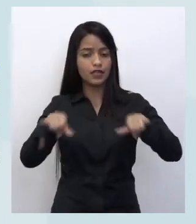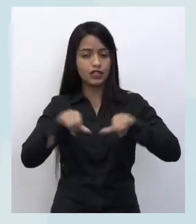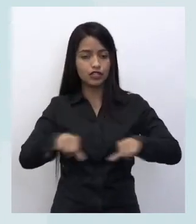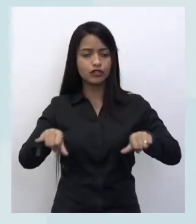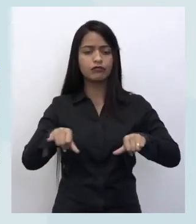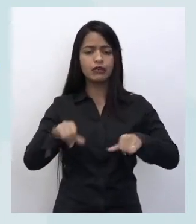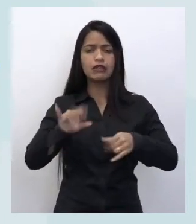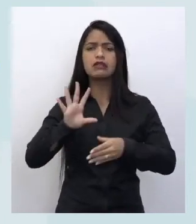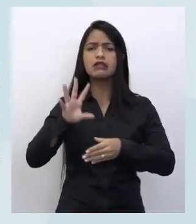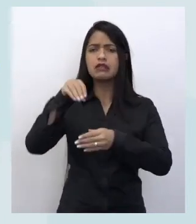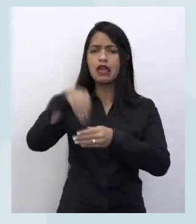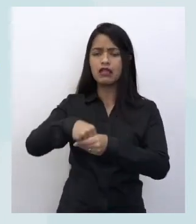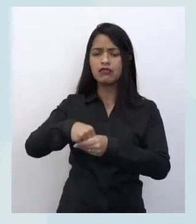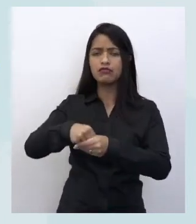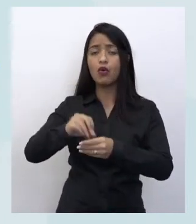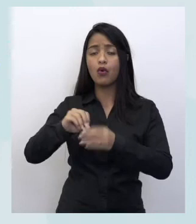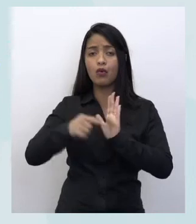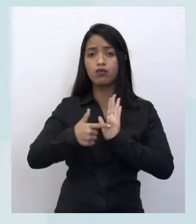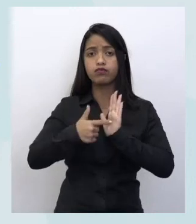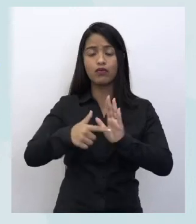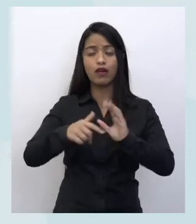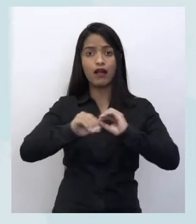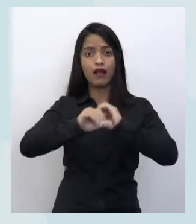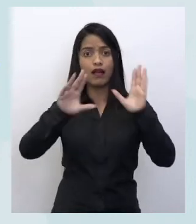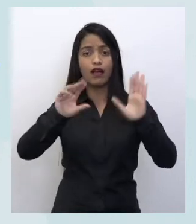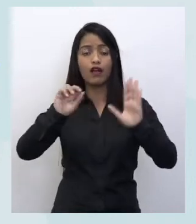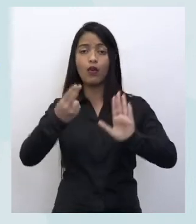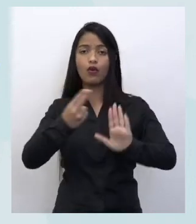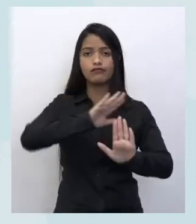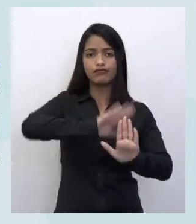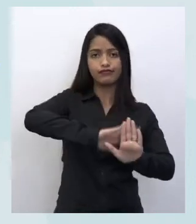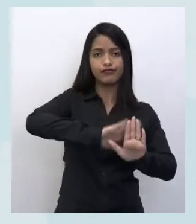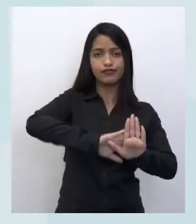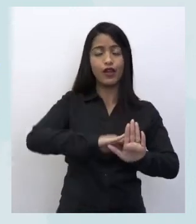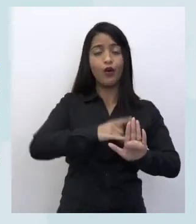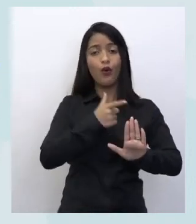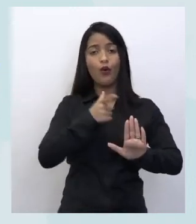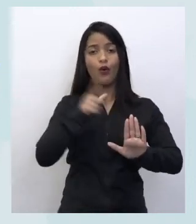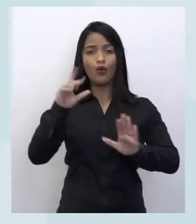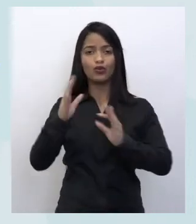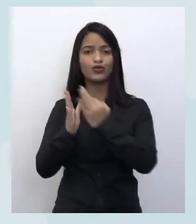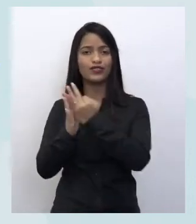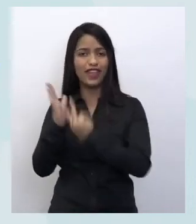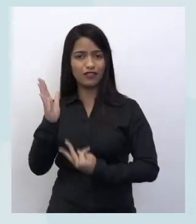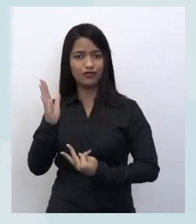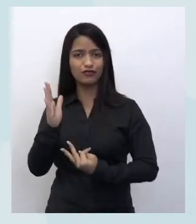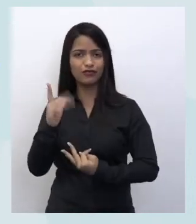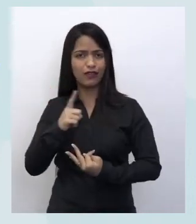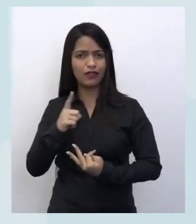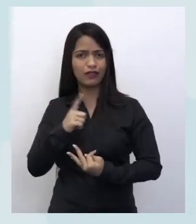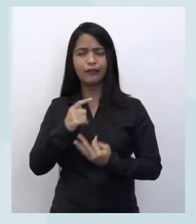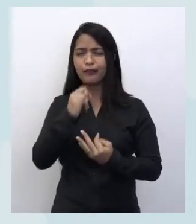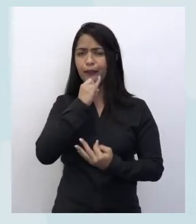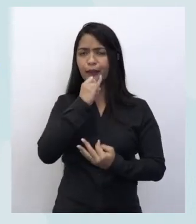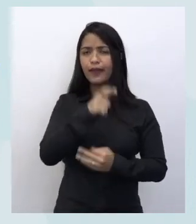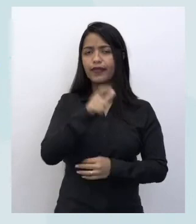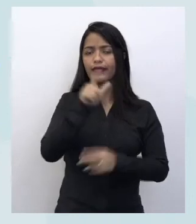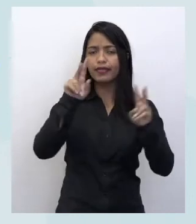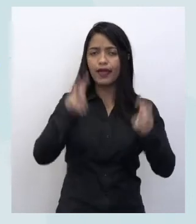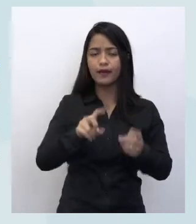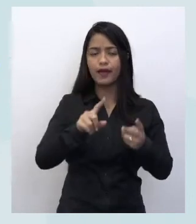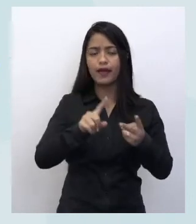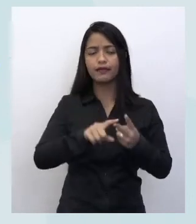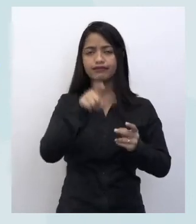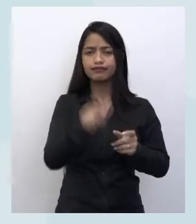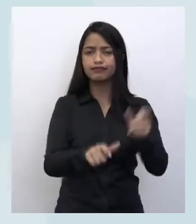explícitas ou implícitas a outros textos, quanto aos temas, personagens e recursos literários